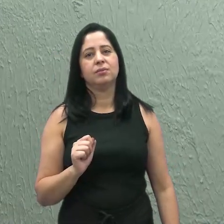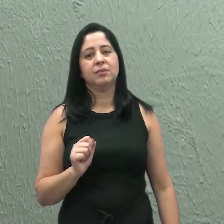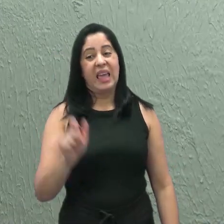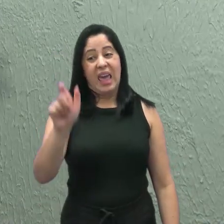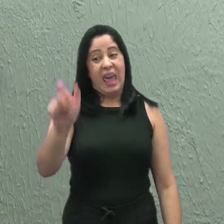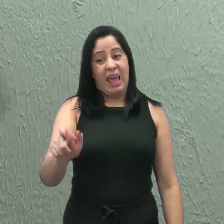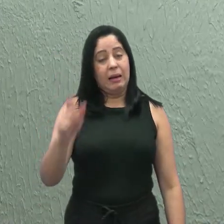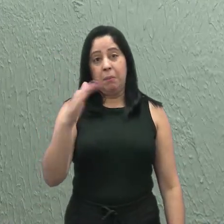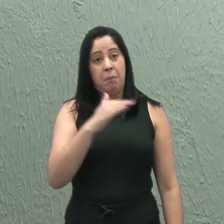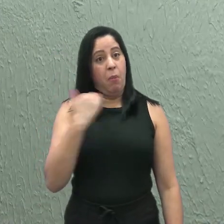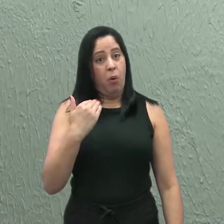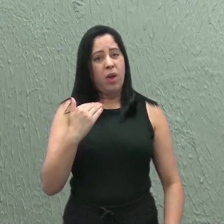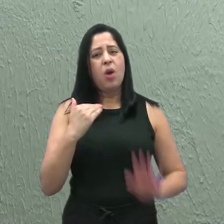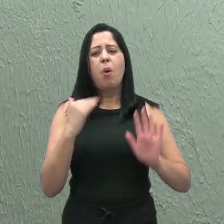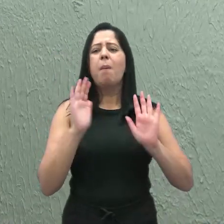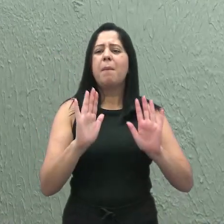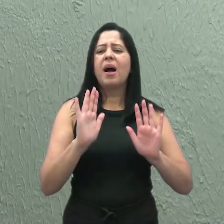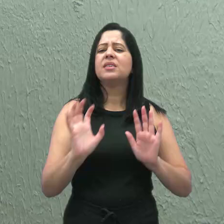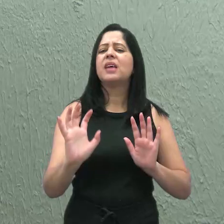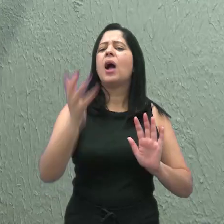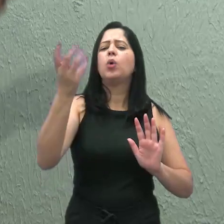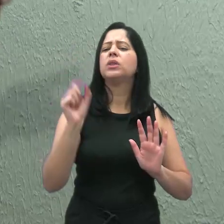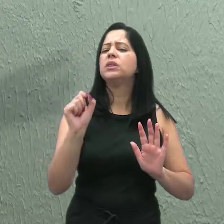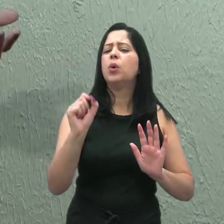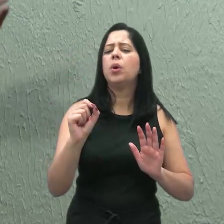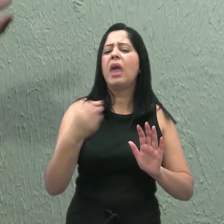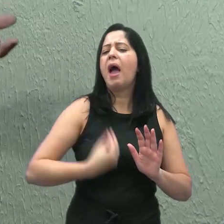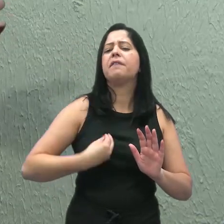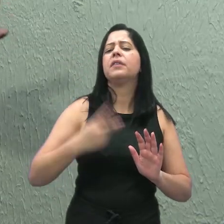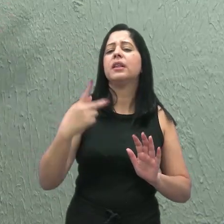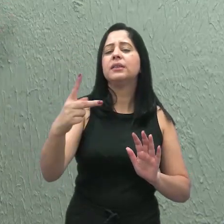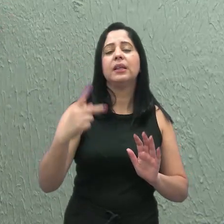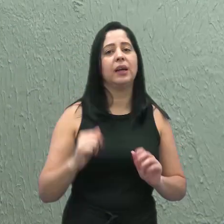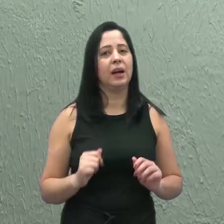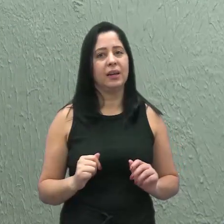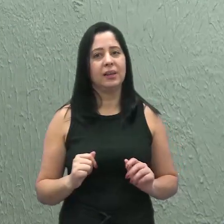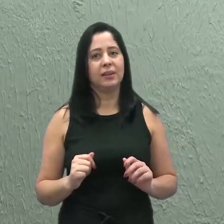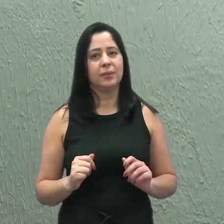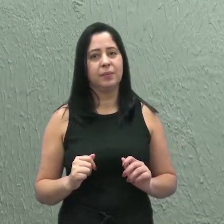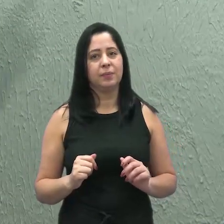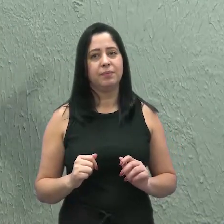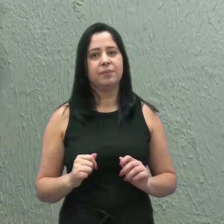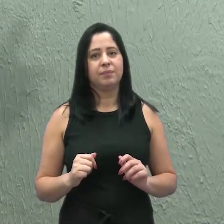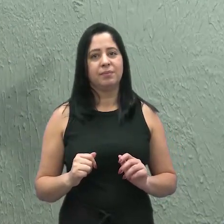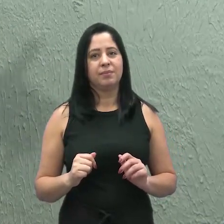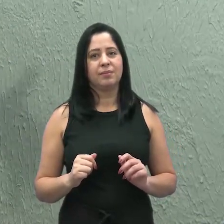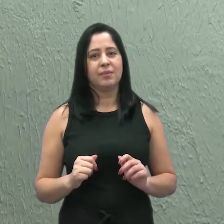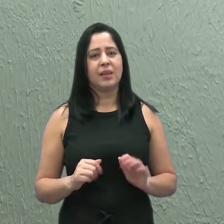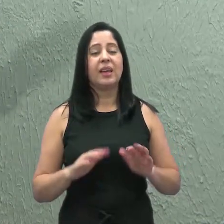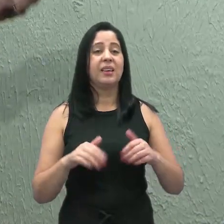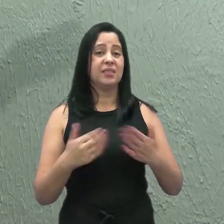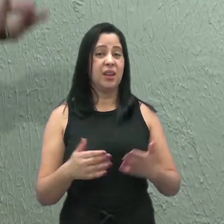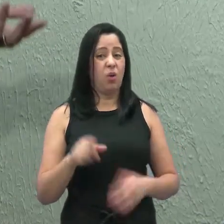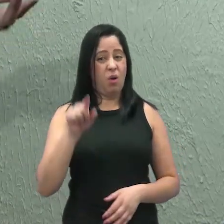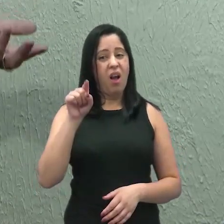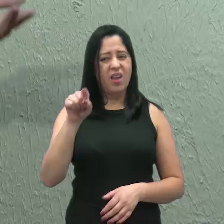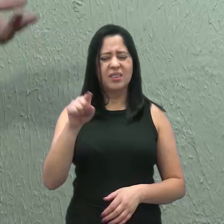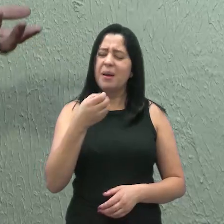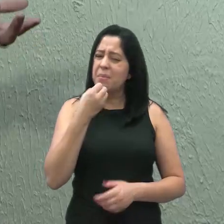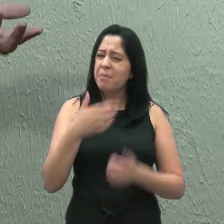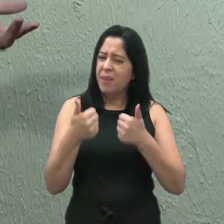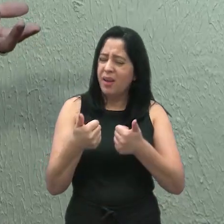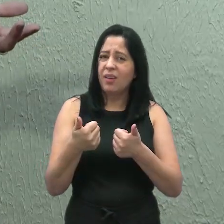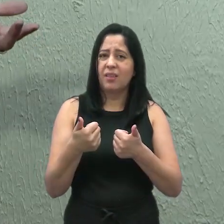uma preocupação muito grande como o outro está do outro lado, porque aqui estava de uma maneira, mas será que do outro lado